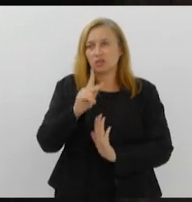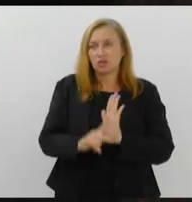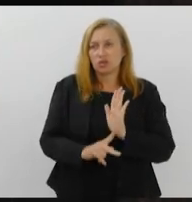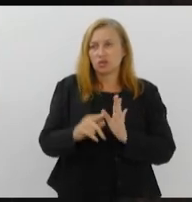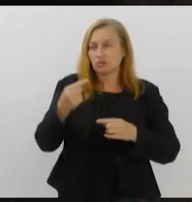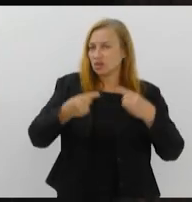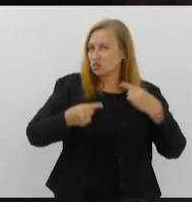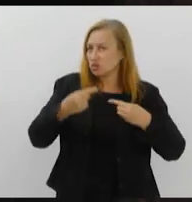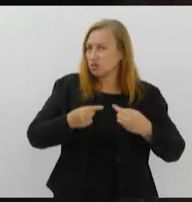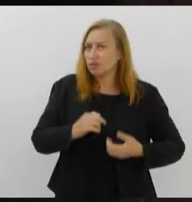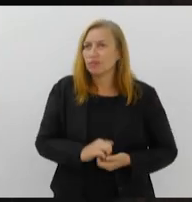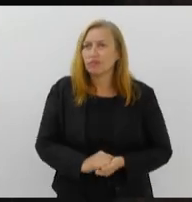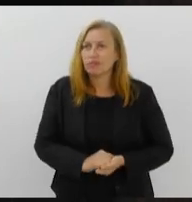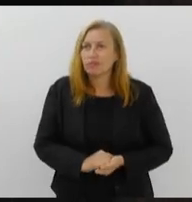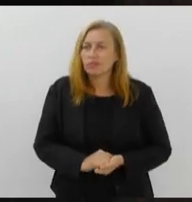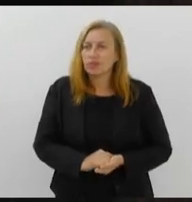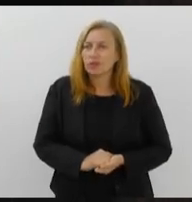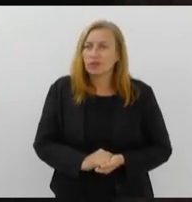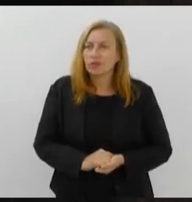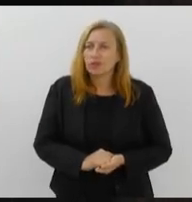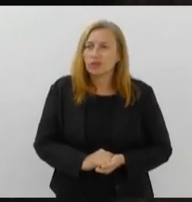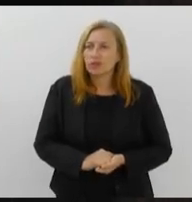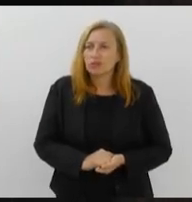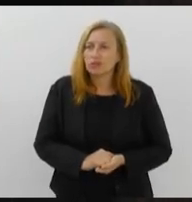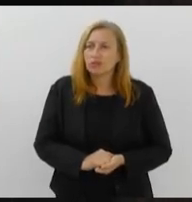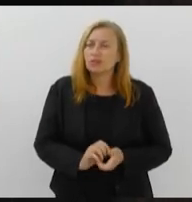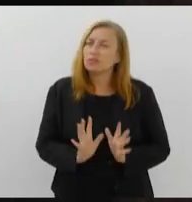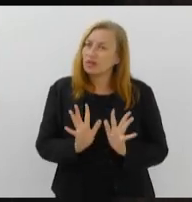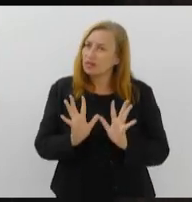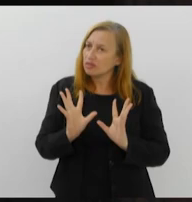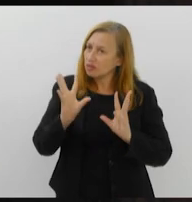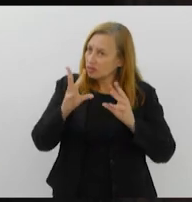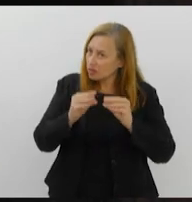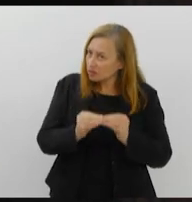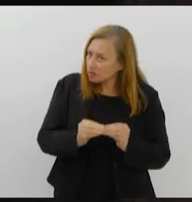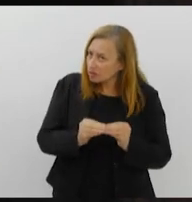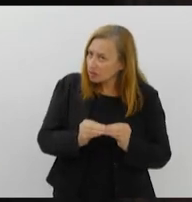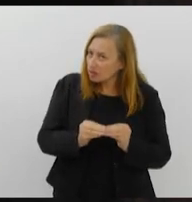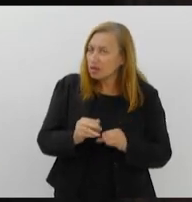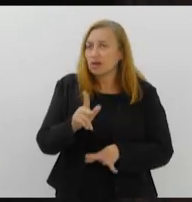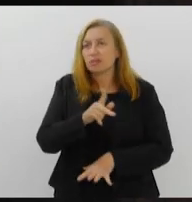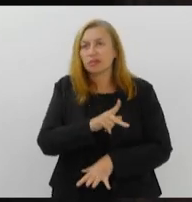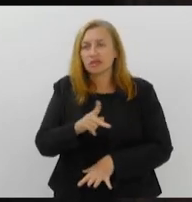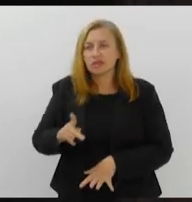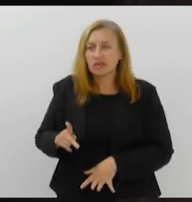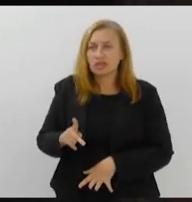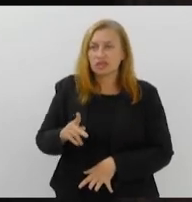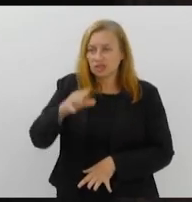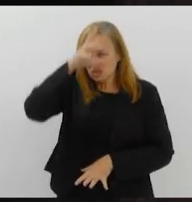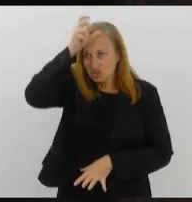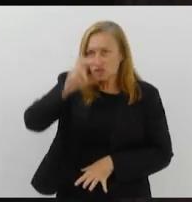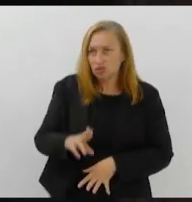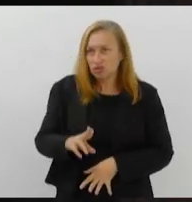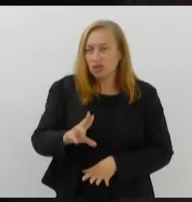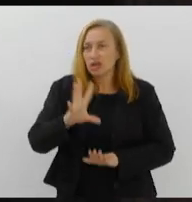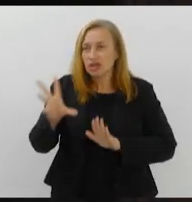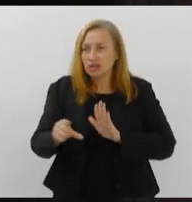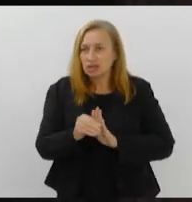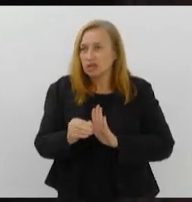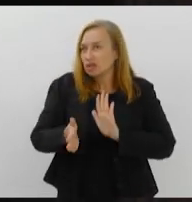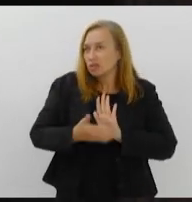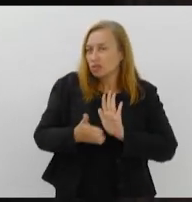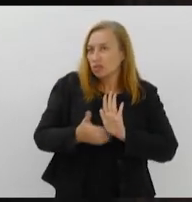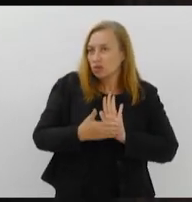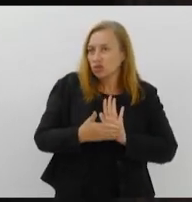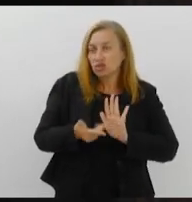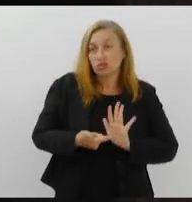discussão. E para concluir, nobre deputada presidente Aju, as emendas foram sempre no propósito de